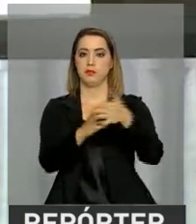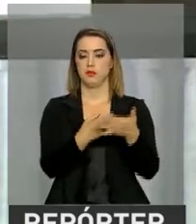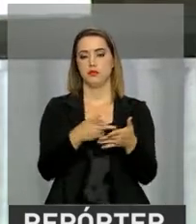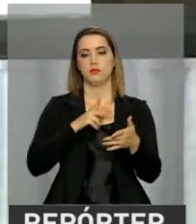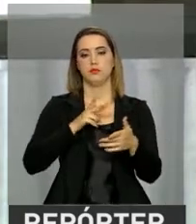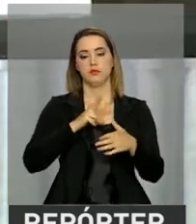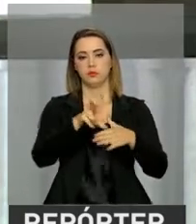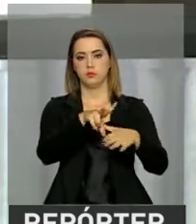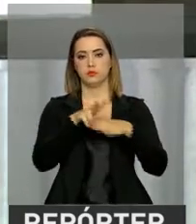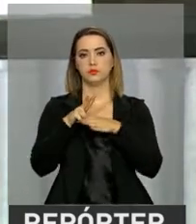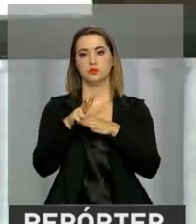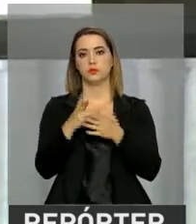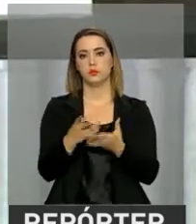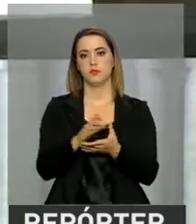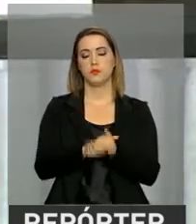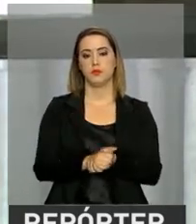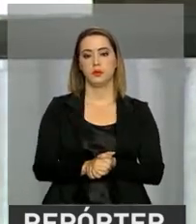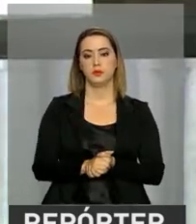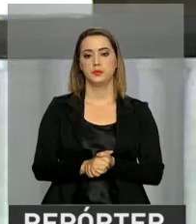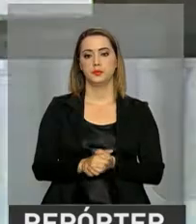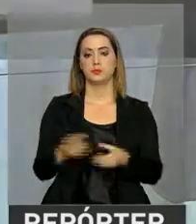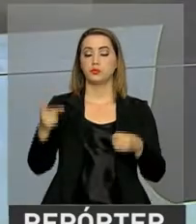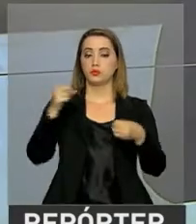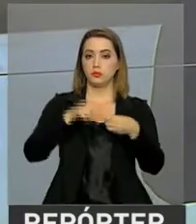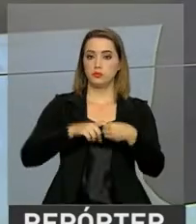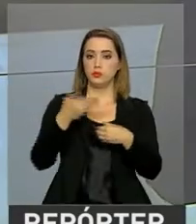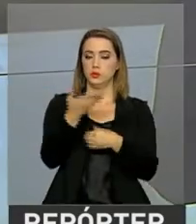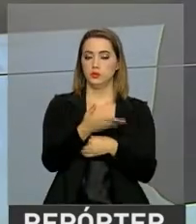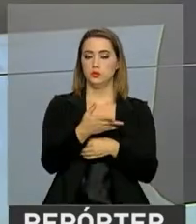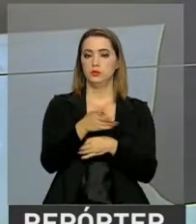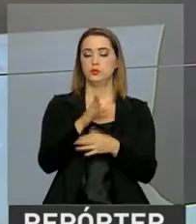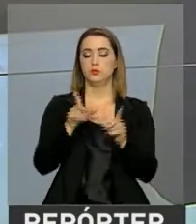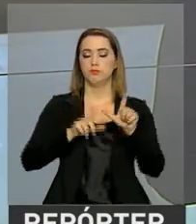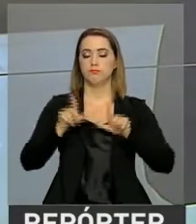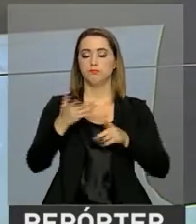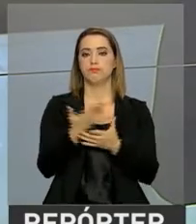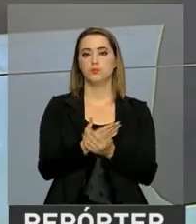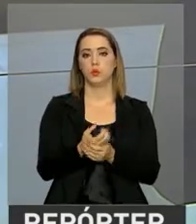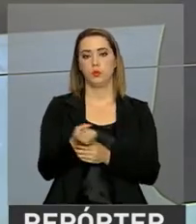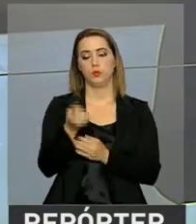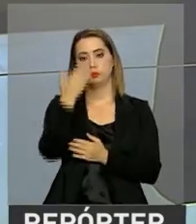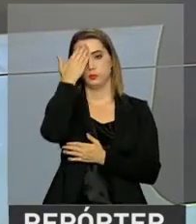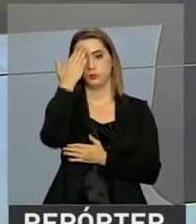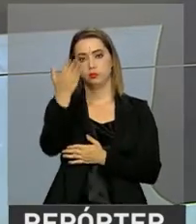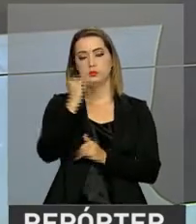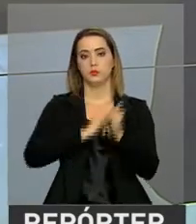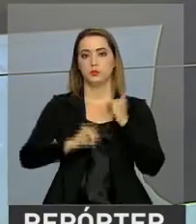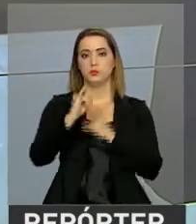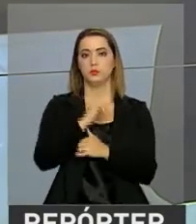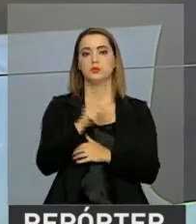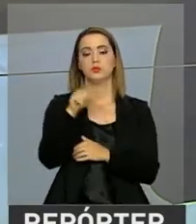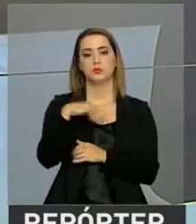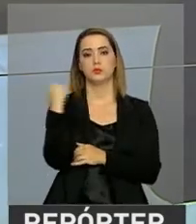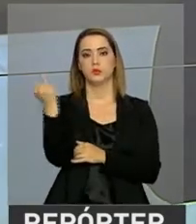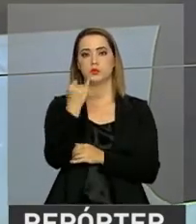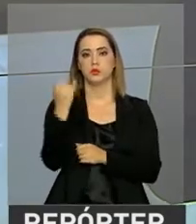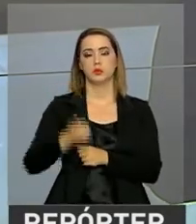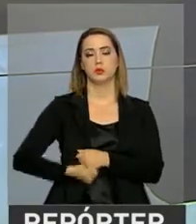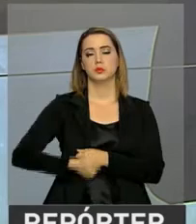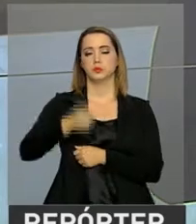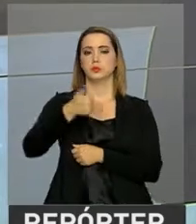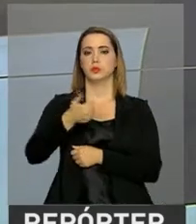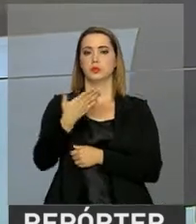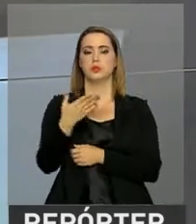estes empréstimos eu voto que você não estou dizendo isso obrigado paulo as alves importante que dar mais solidez com o bnds